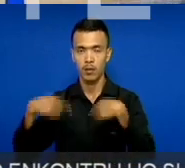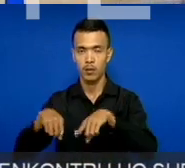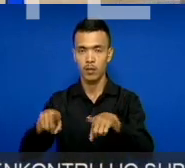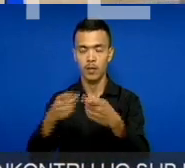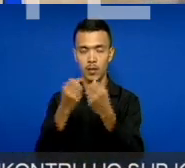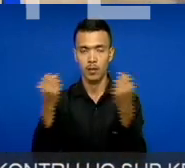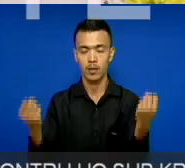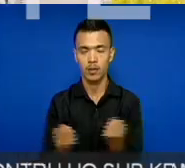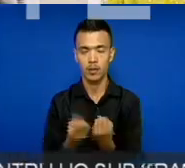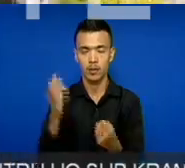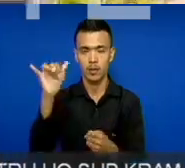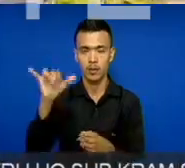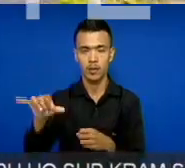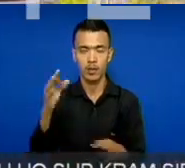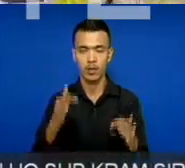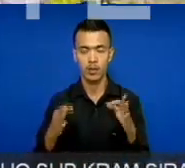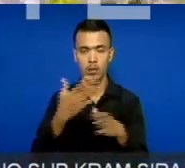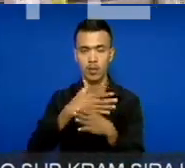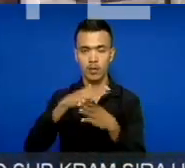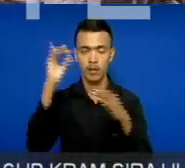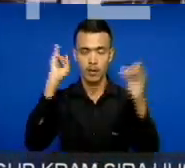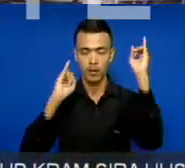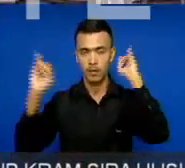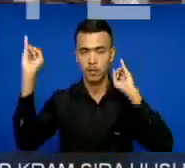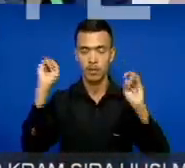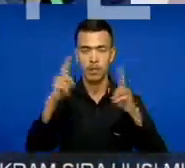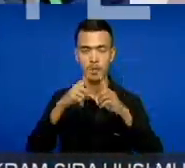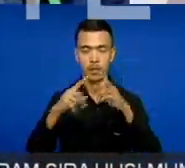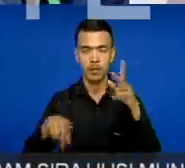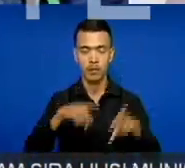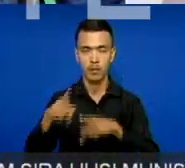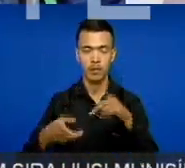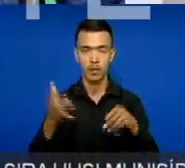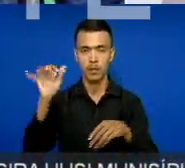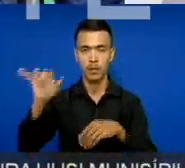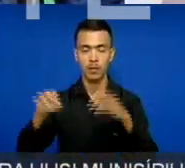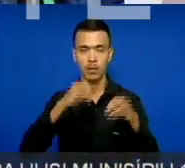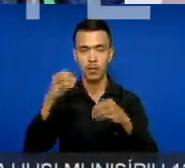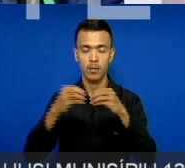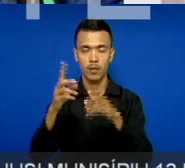suku sira atunune bele fahe informação ba comunidade sira kona ba prevenção conflito e